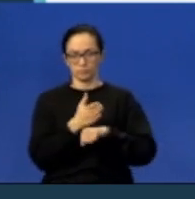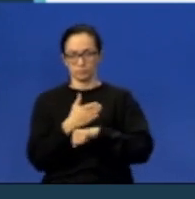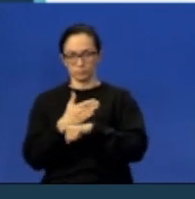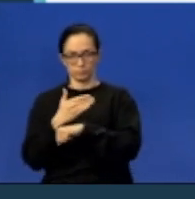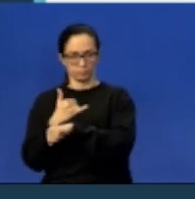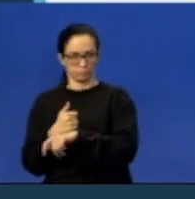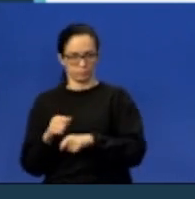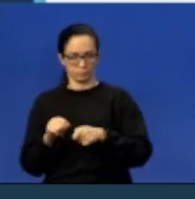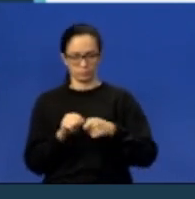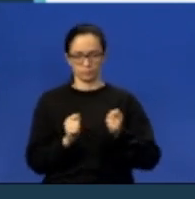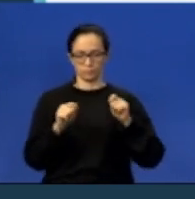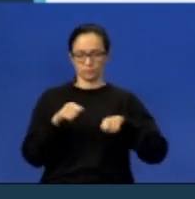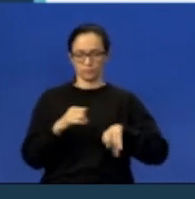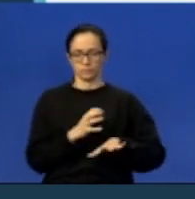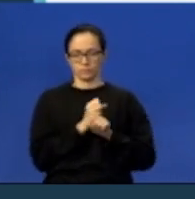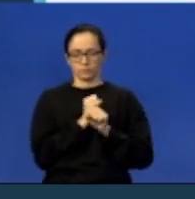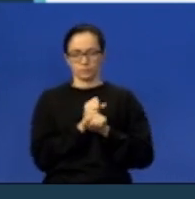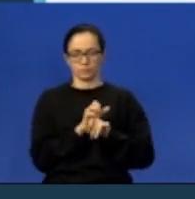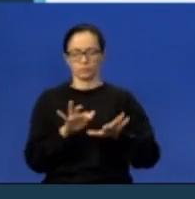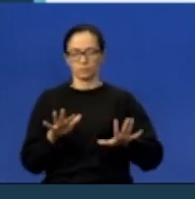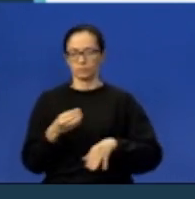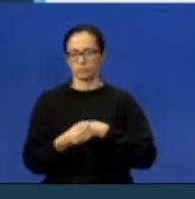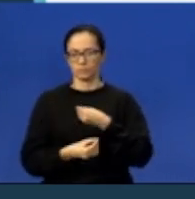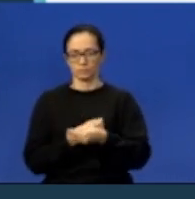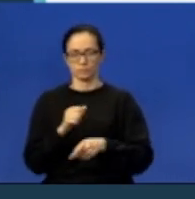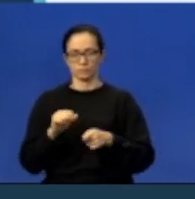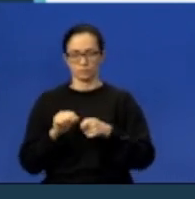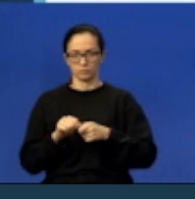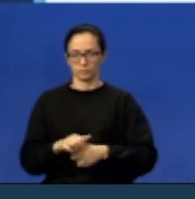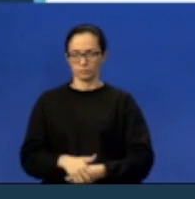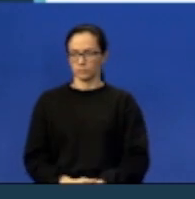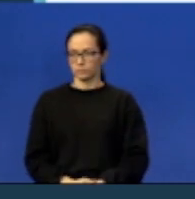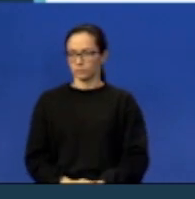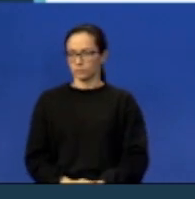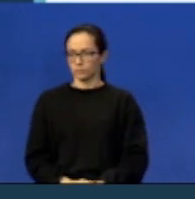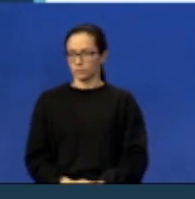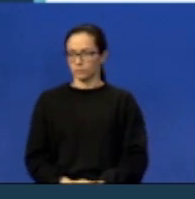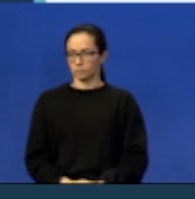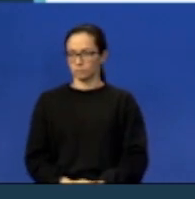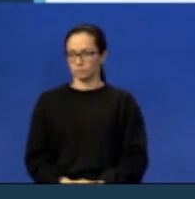exemplo, entre uma contração e um relaxamento do ventrículo.